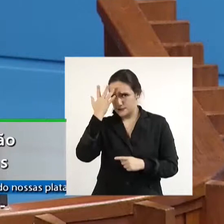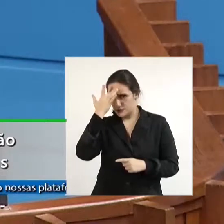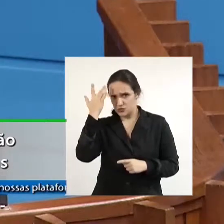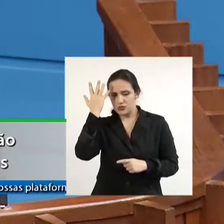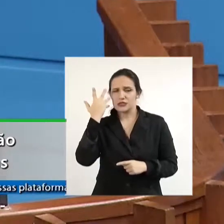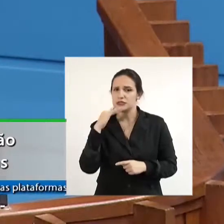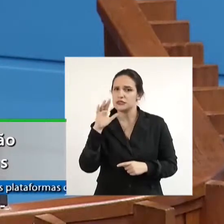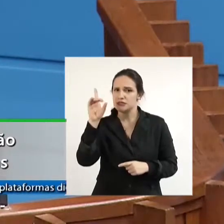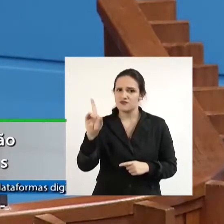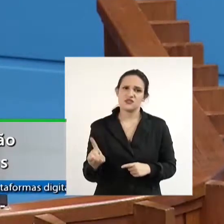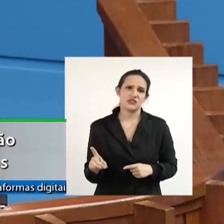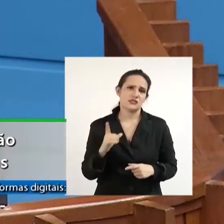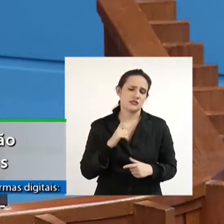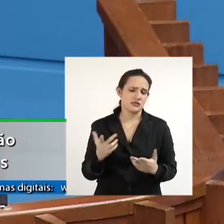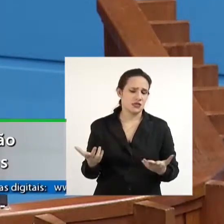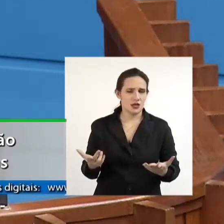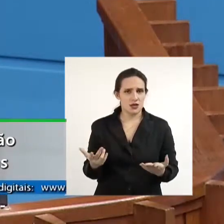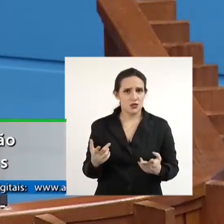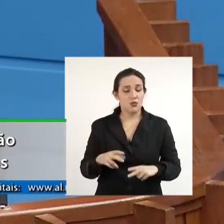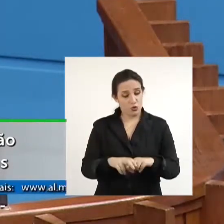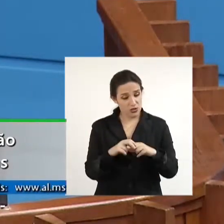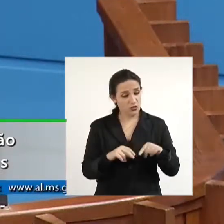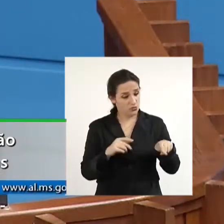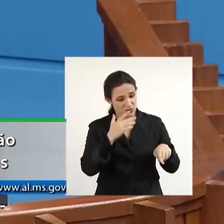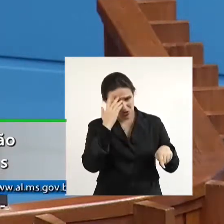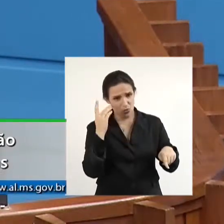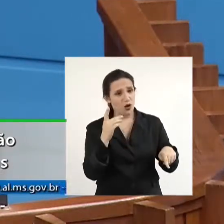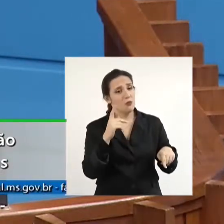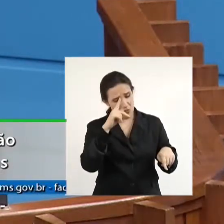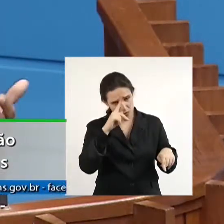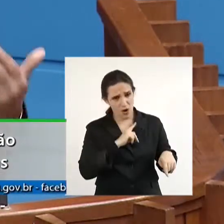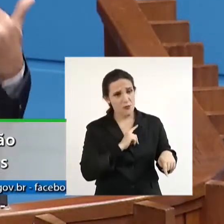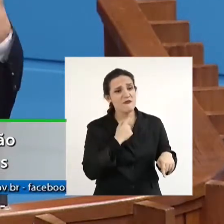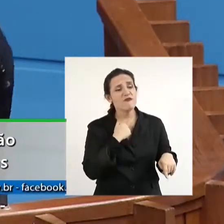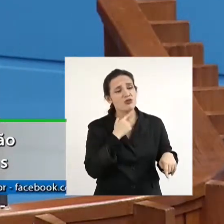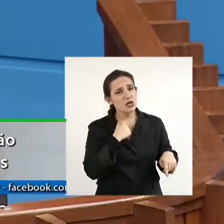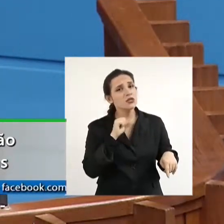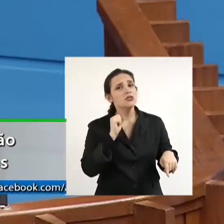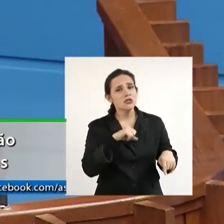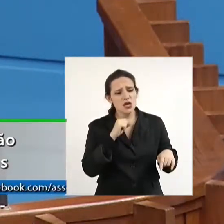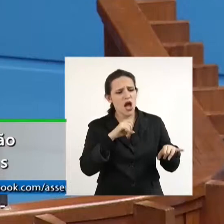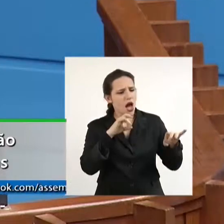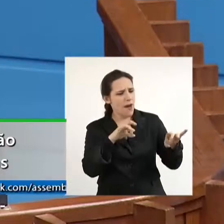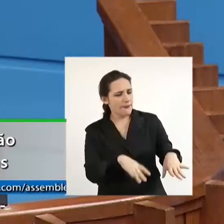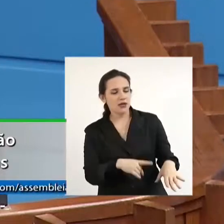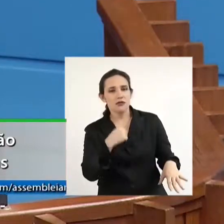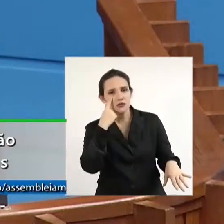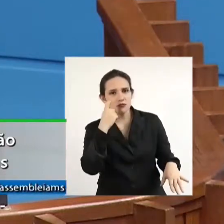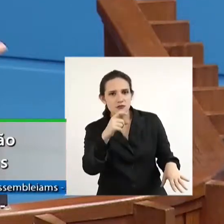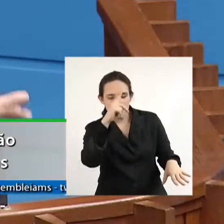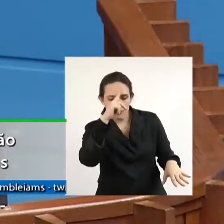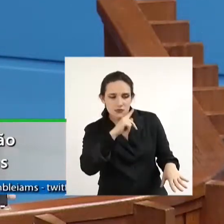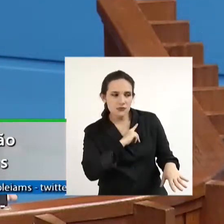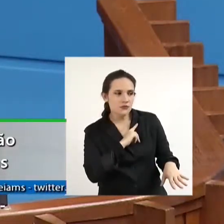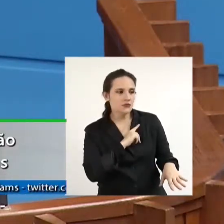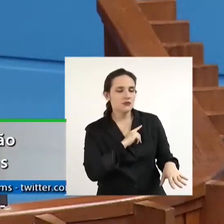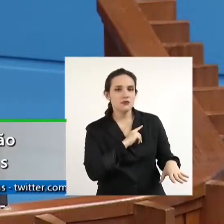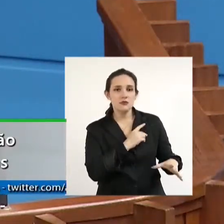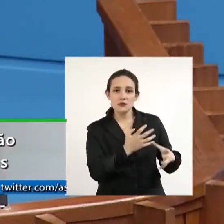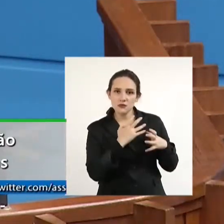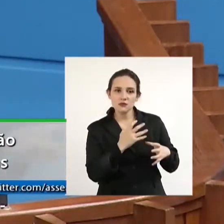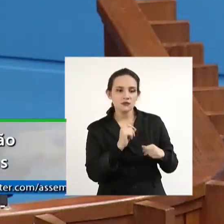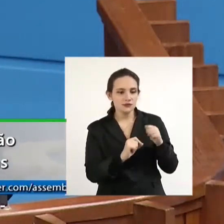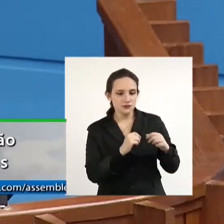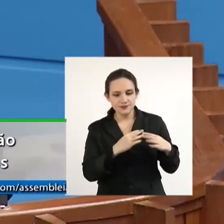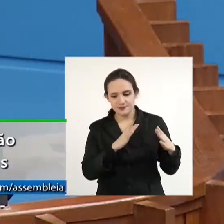liderados aí por Deus, vocacionados, muitos deles abrindo mão dos seus próprios interesses em detrimento daqueles